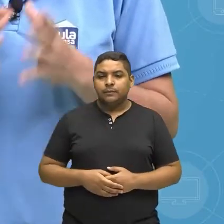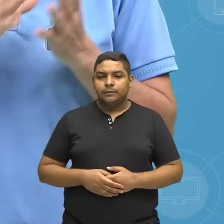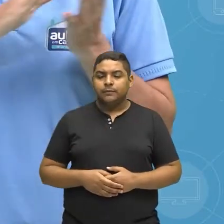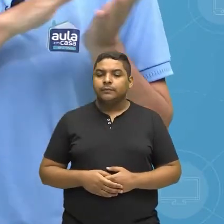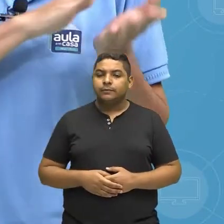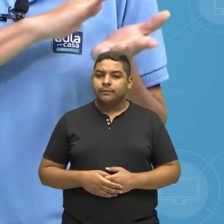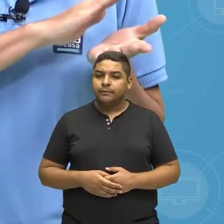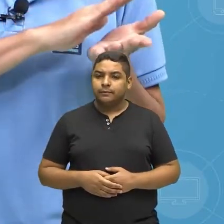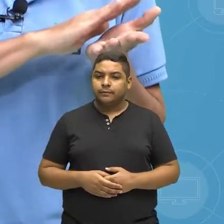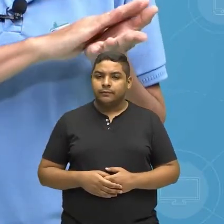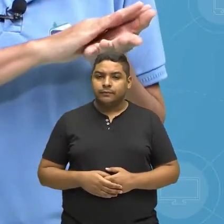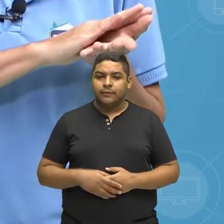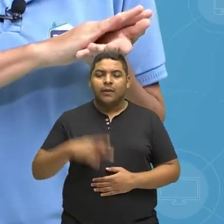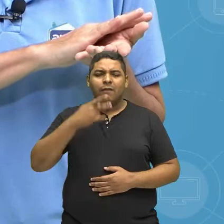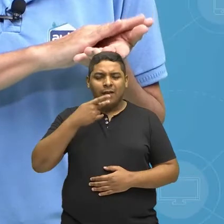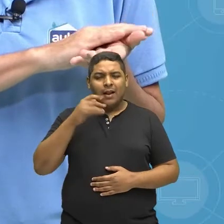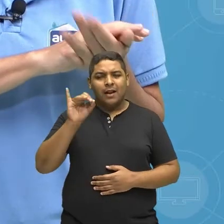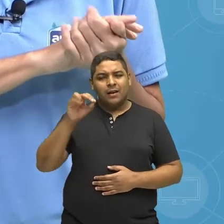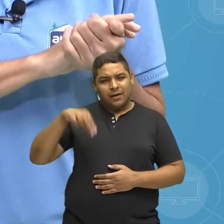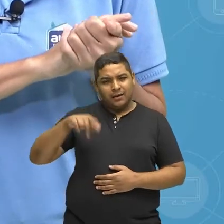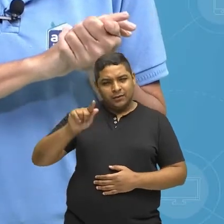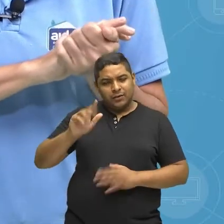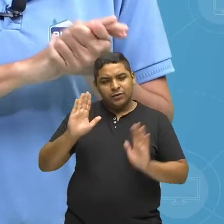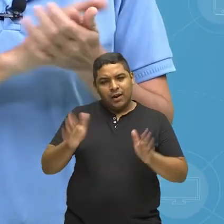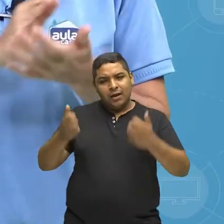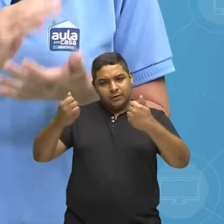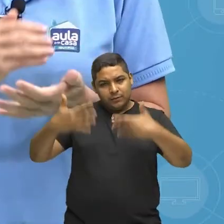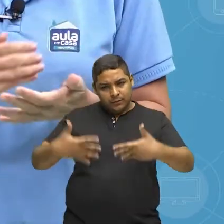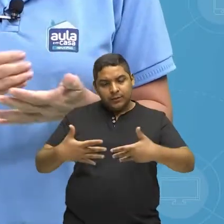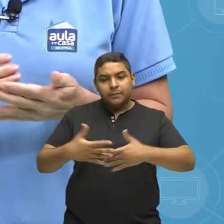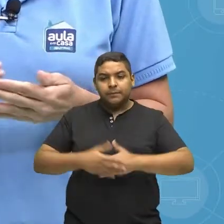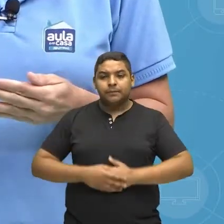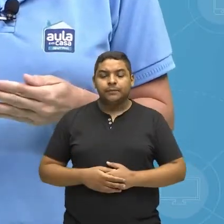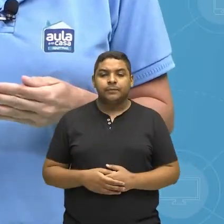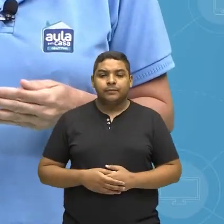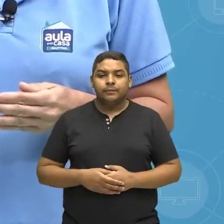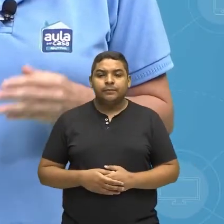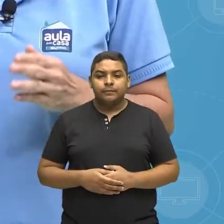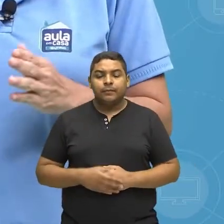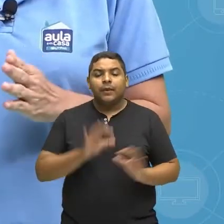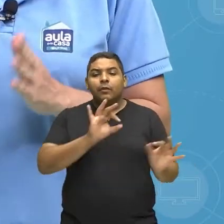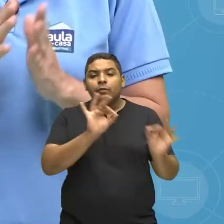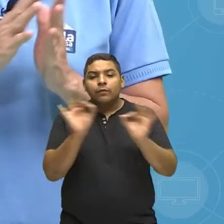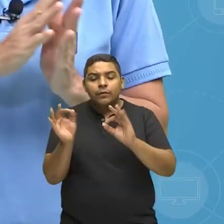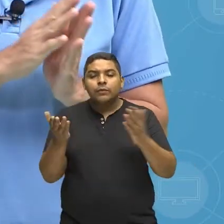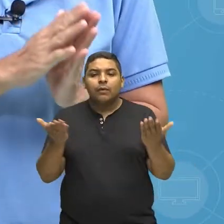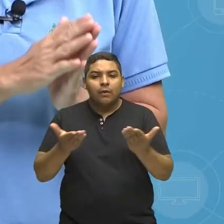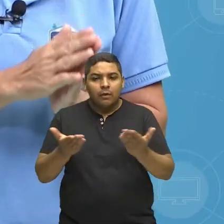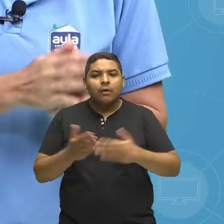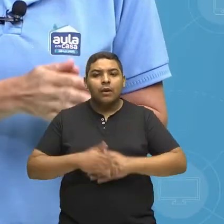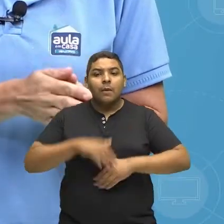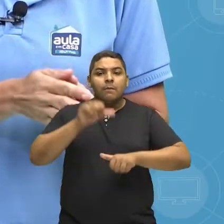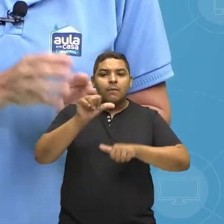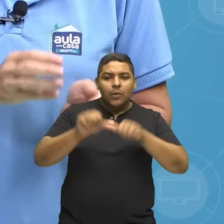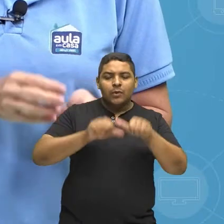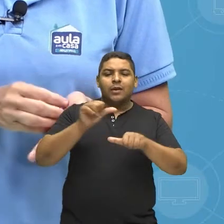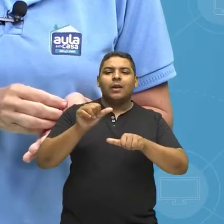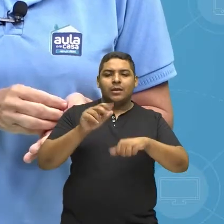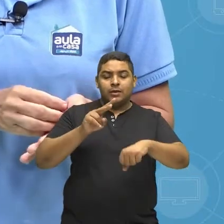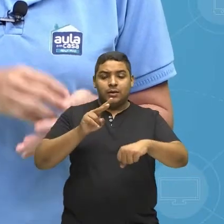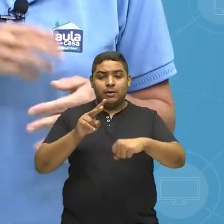falar naquele ing, lembra o que eu comentei para vocês? Eu quero que vocês acompanhem um vídeo agora que vai mostrar essa mudança do verbo